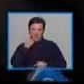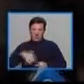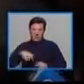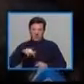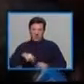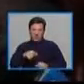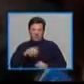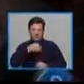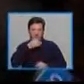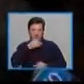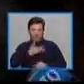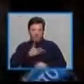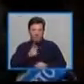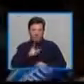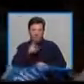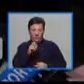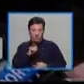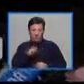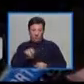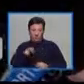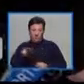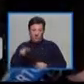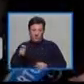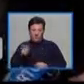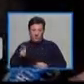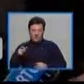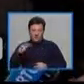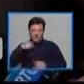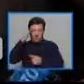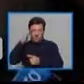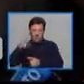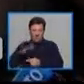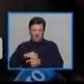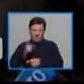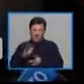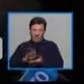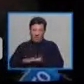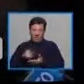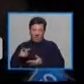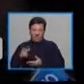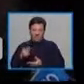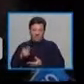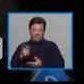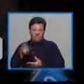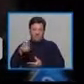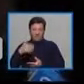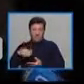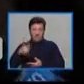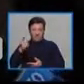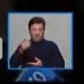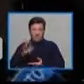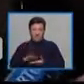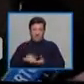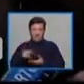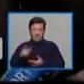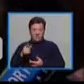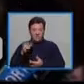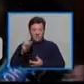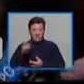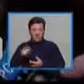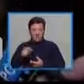está a falar do Dr. Luís Filipe Menezes, julgo que esse facto vai ser um facto que